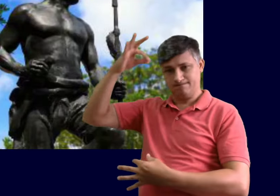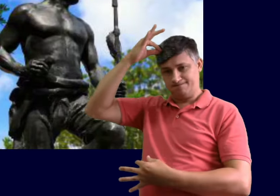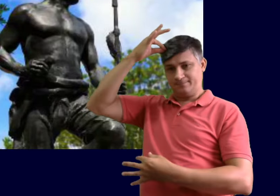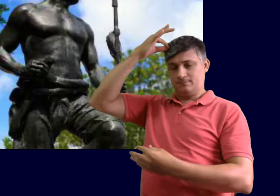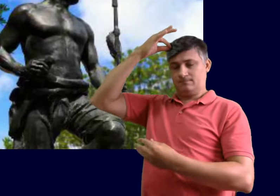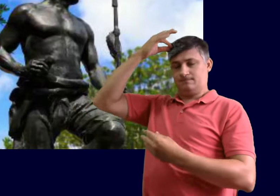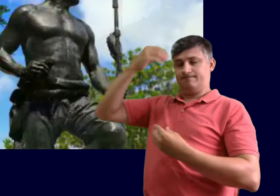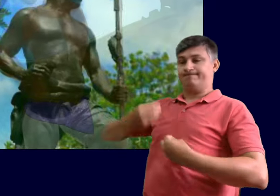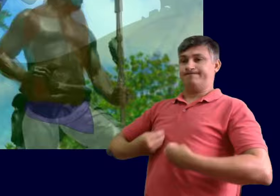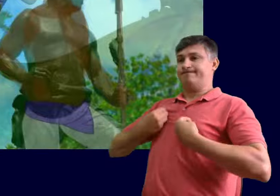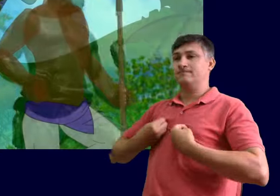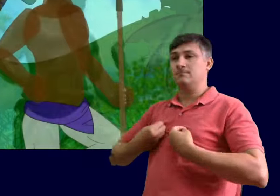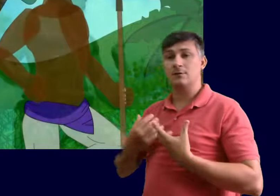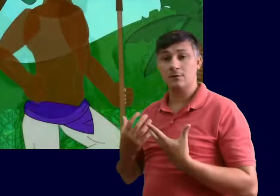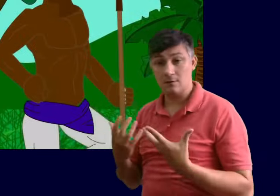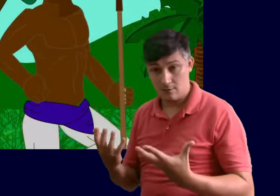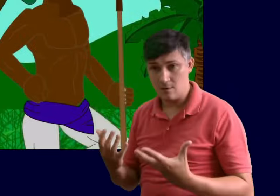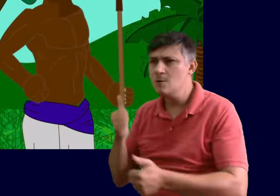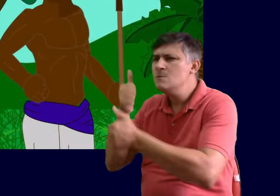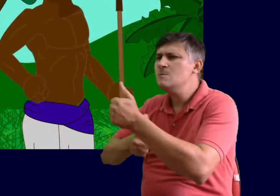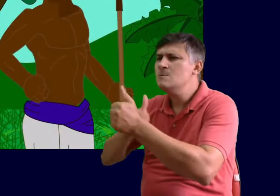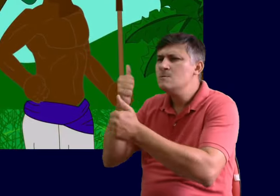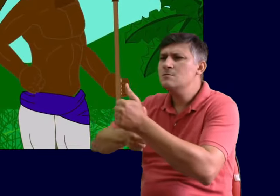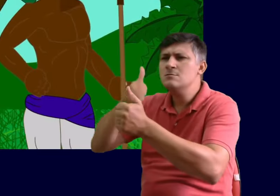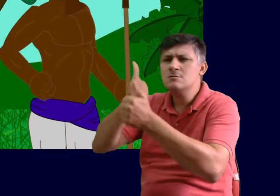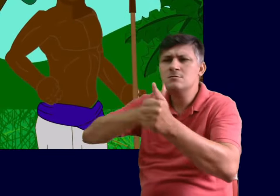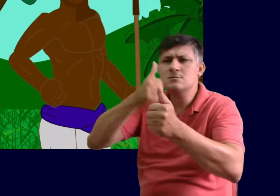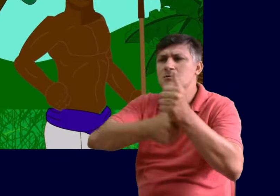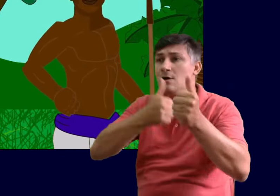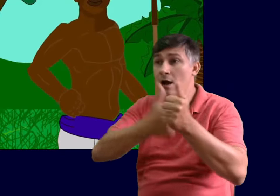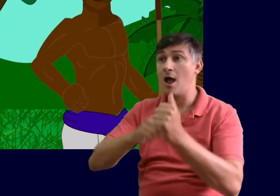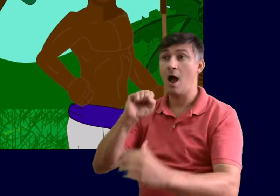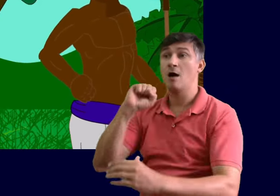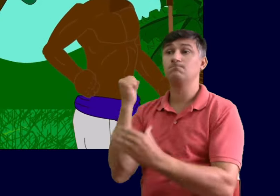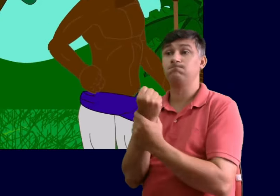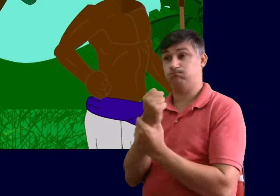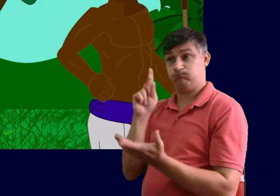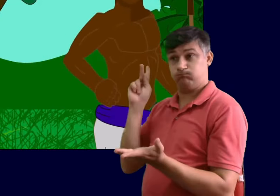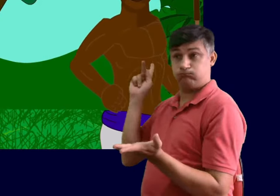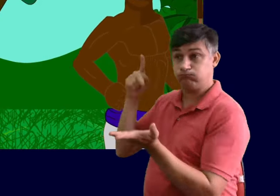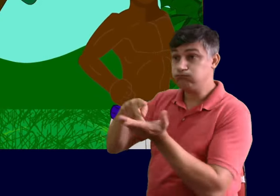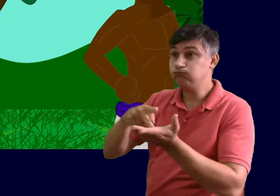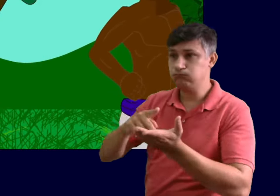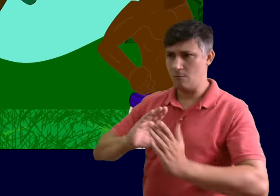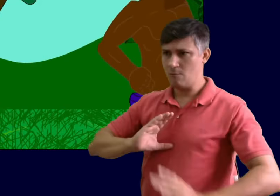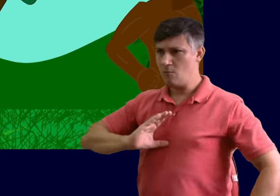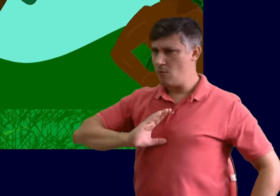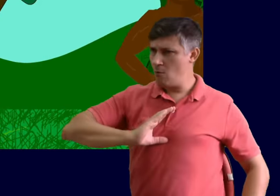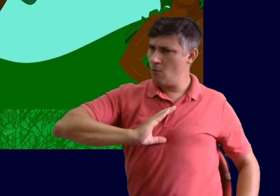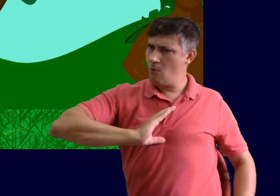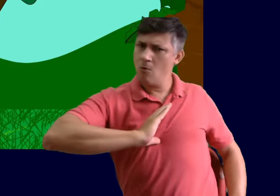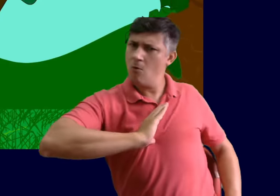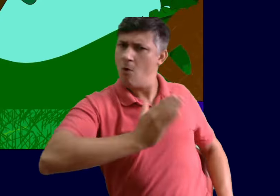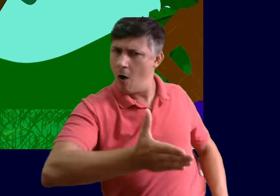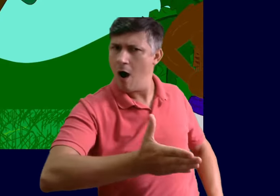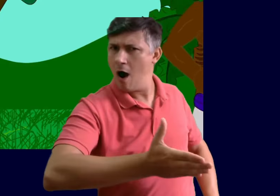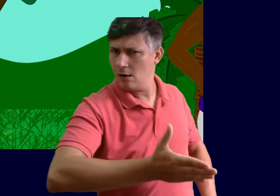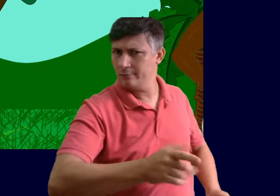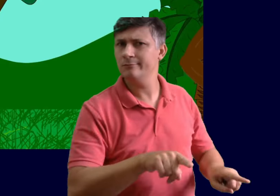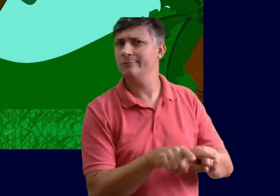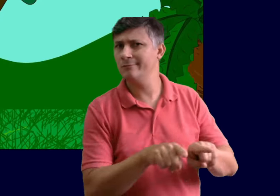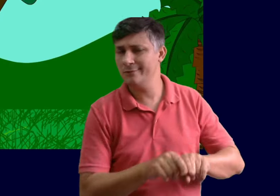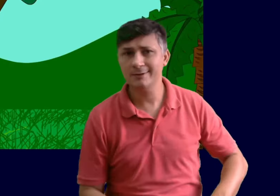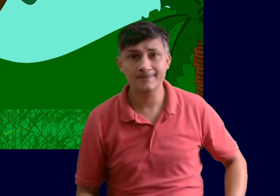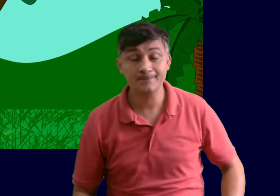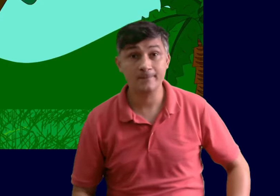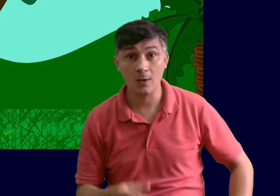a escravidão dos negros e era reconhecido como um protetor leal e corajoso do seu povo.